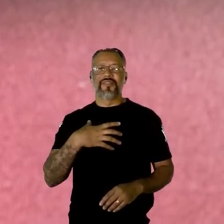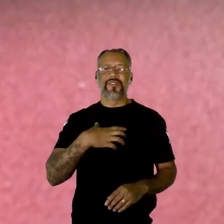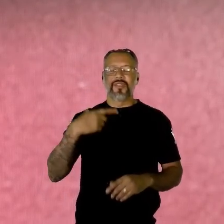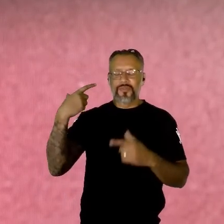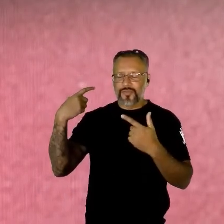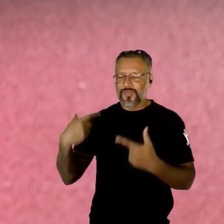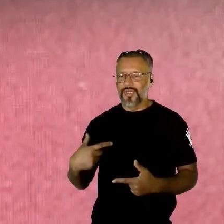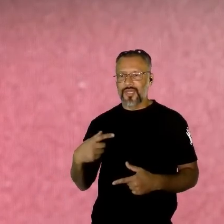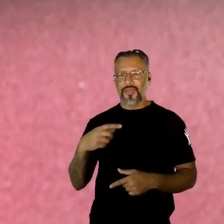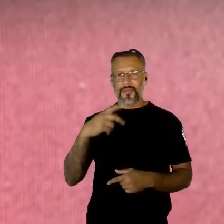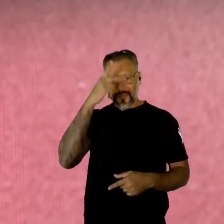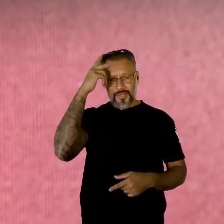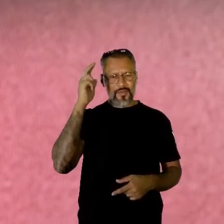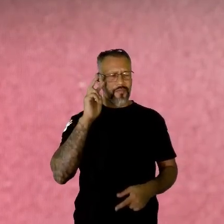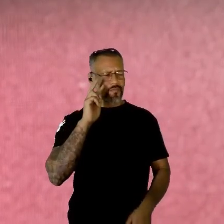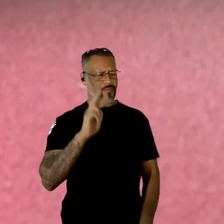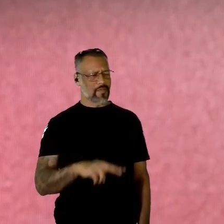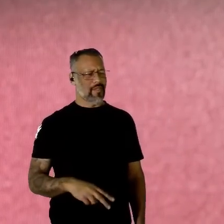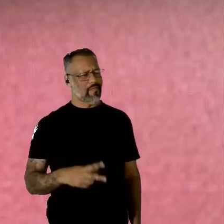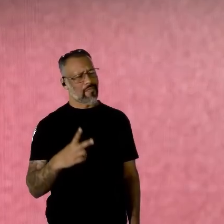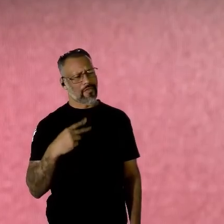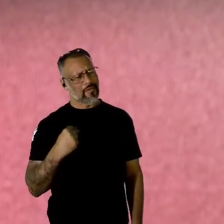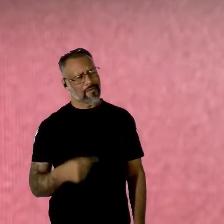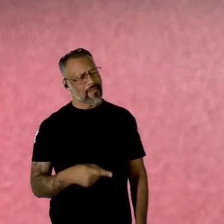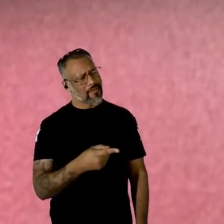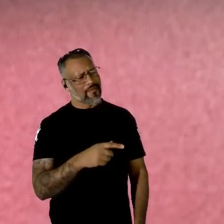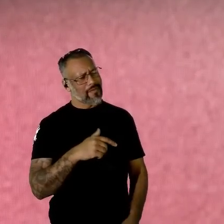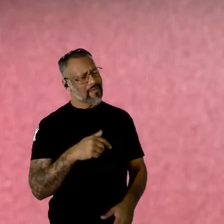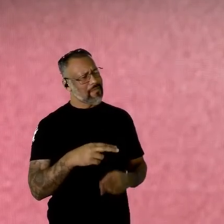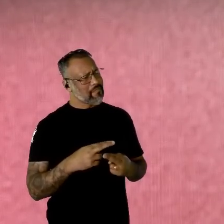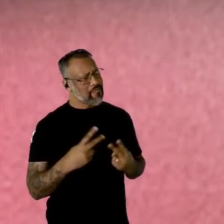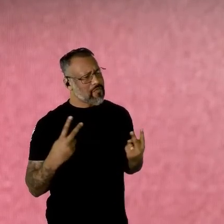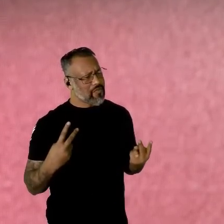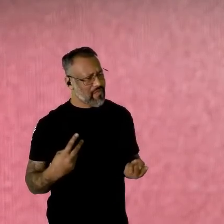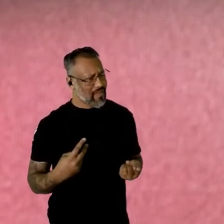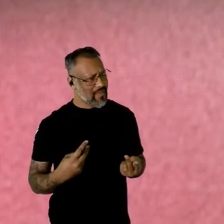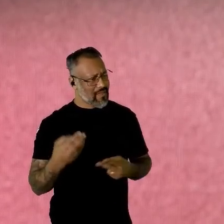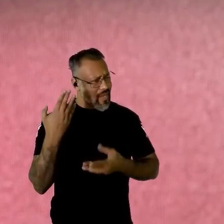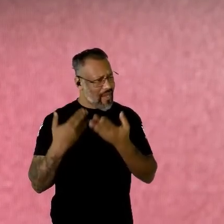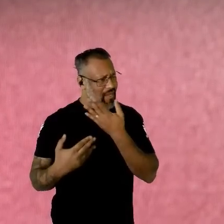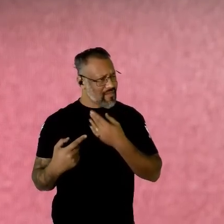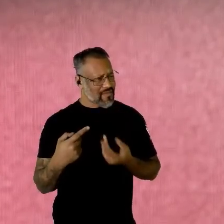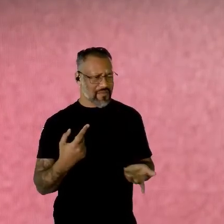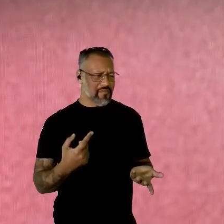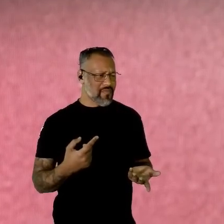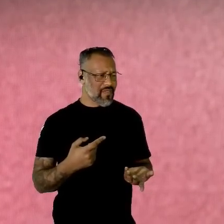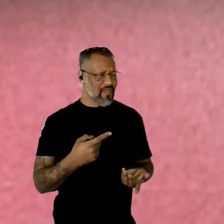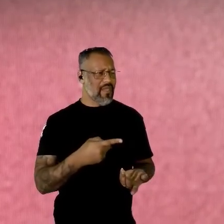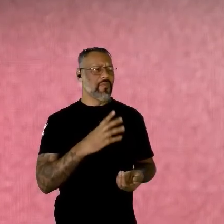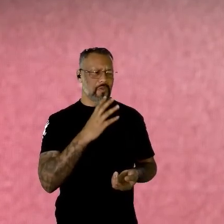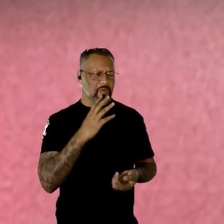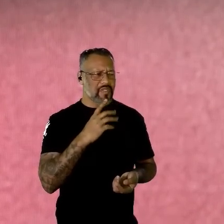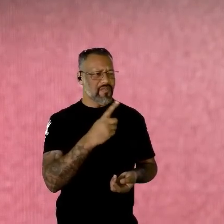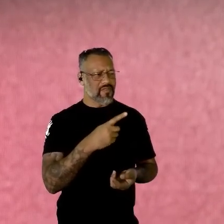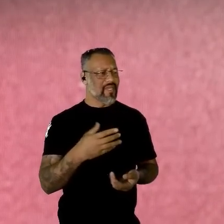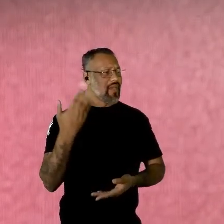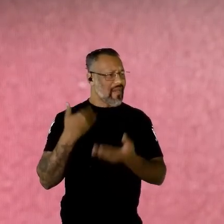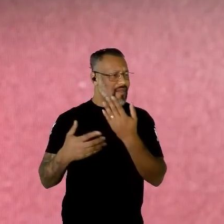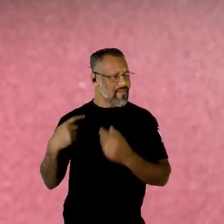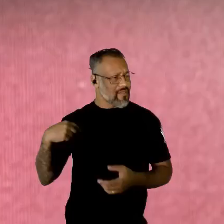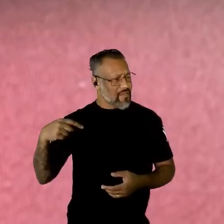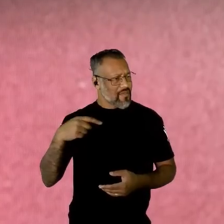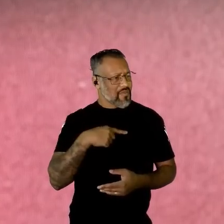dizer Você está diferente você não é mais o mesmo você não tinha essa estrutura eu conheço você jogamos bola junto muito tempo